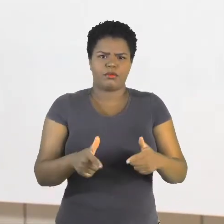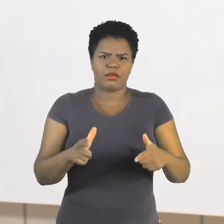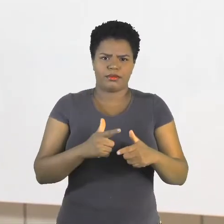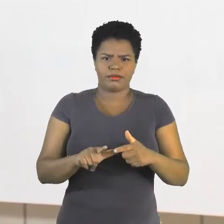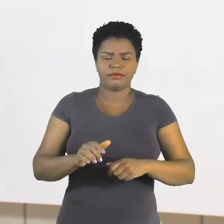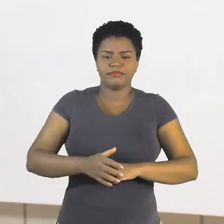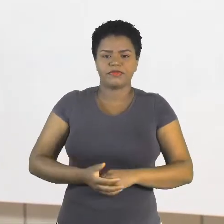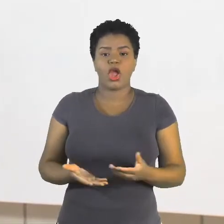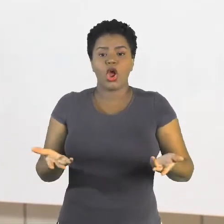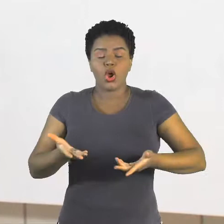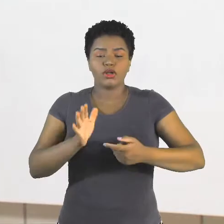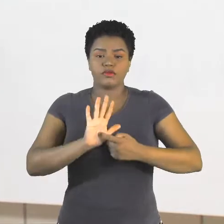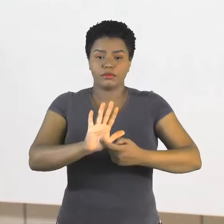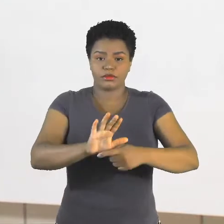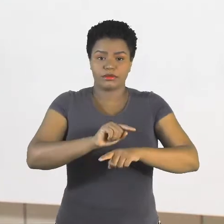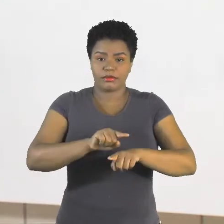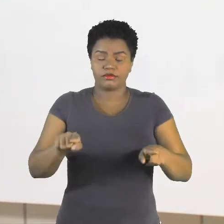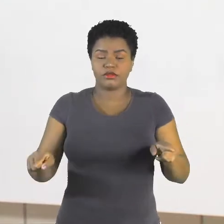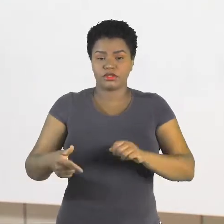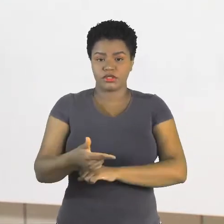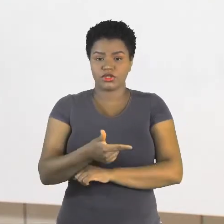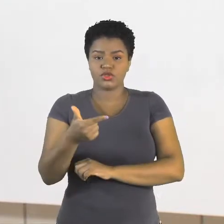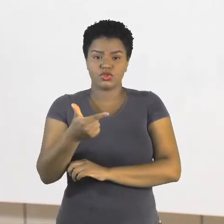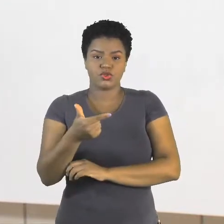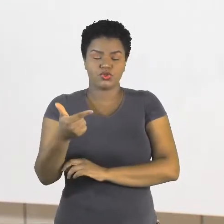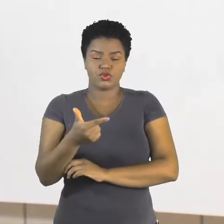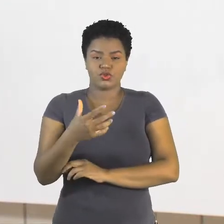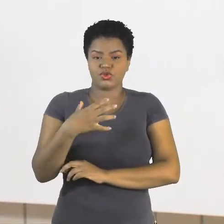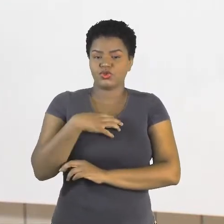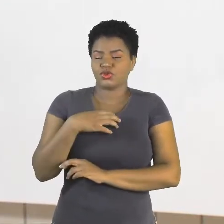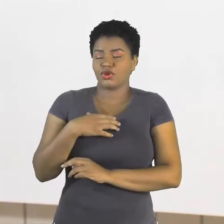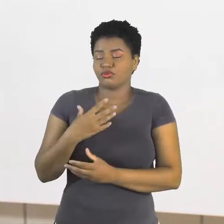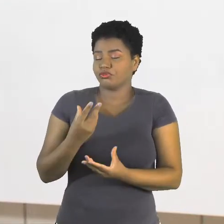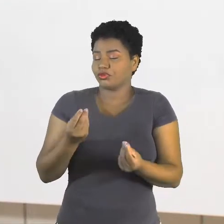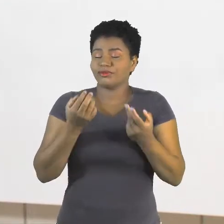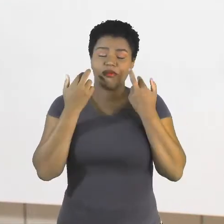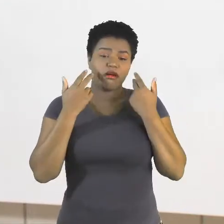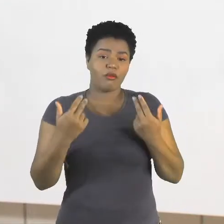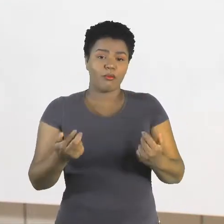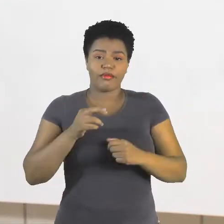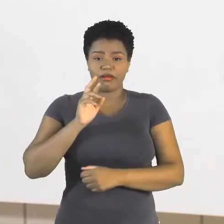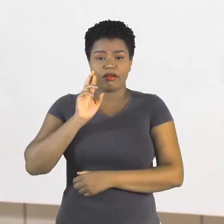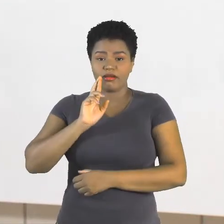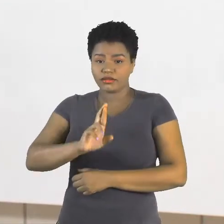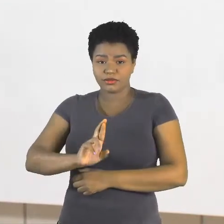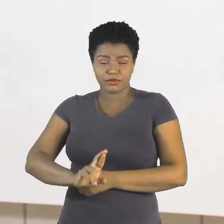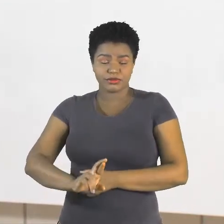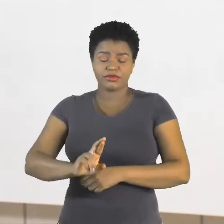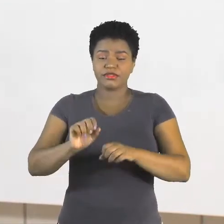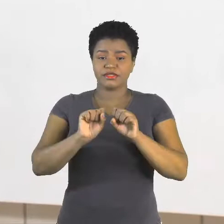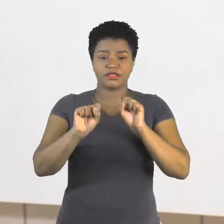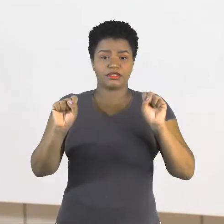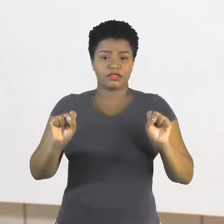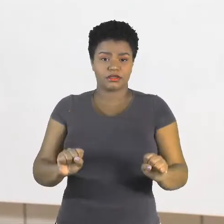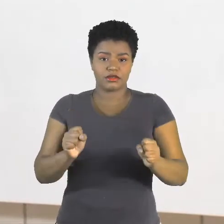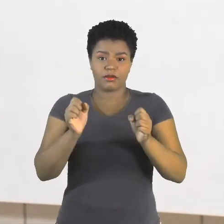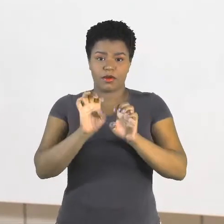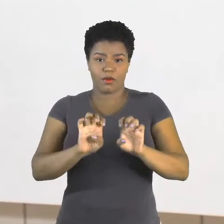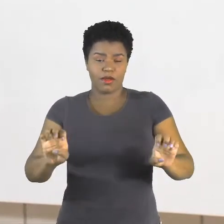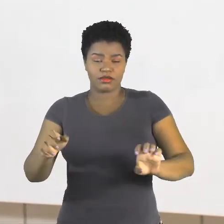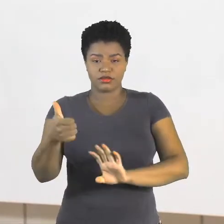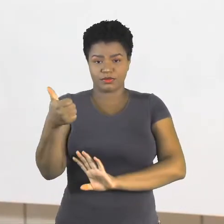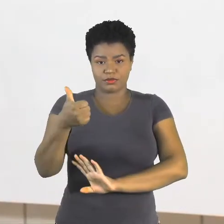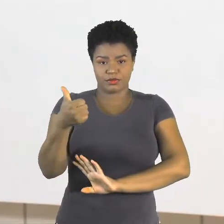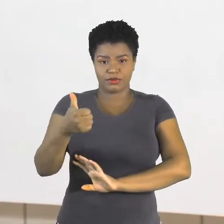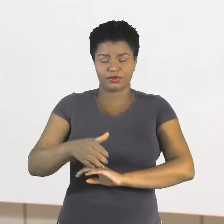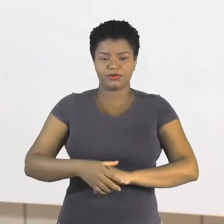apresentar para vocês uma segunda forma, também muito tranquila, de resolver sistemas de equações do primeiro grau,